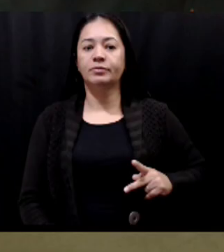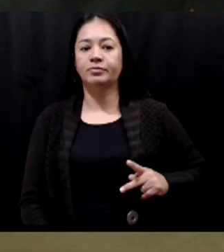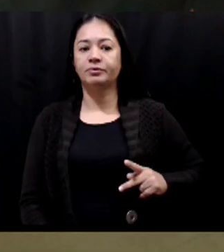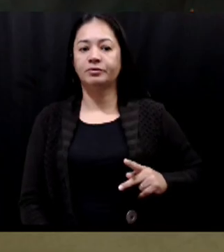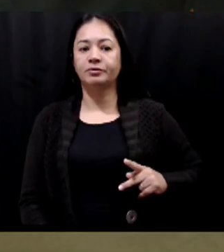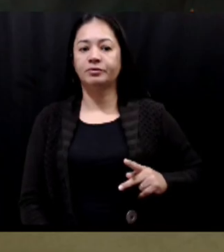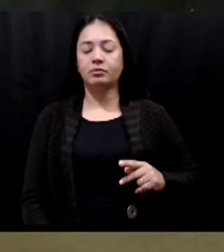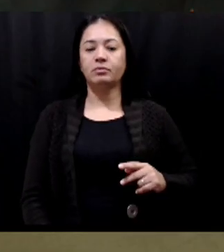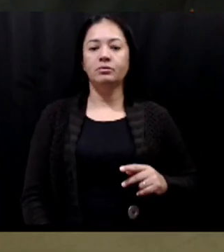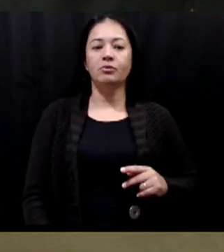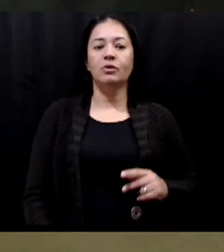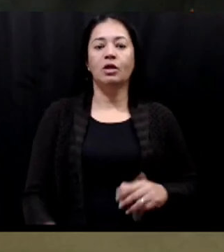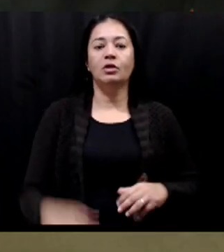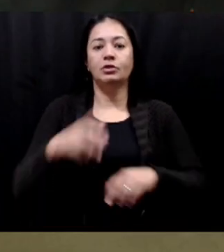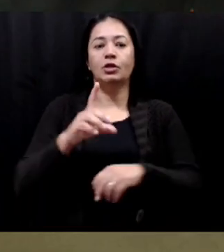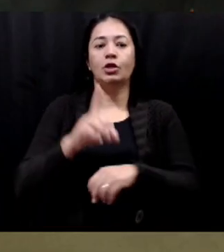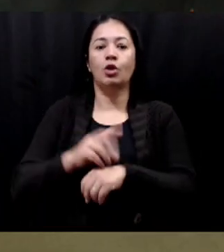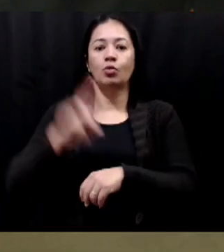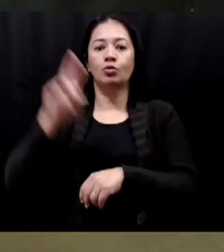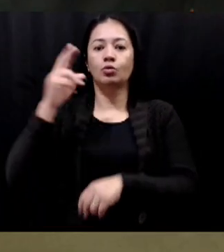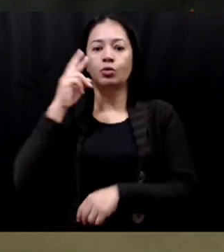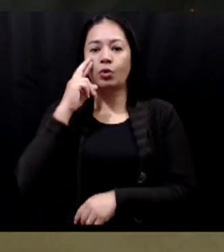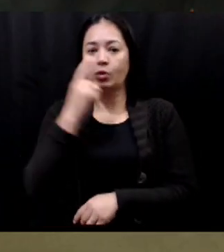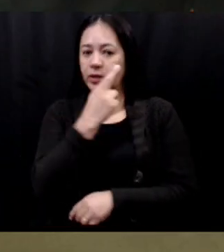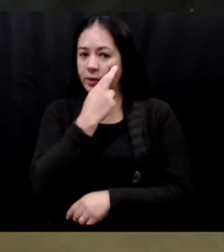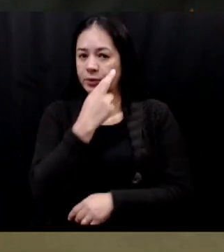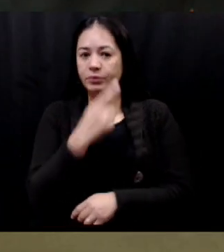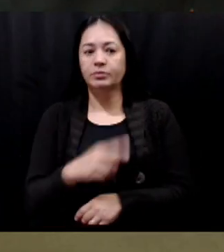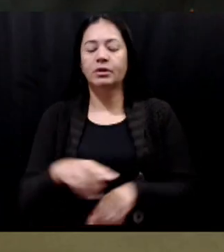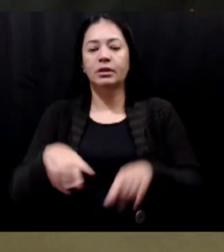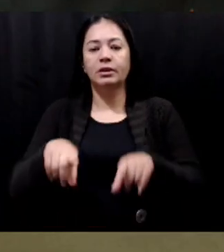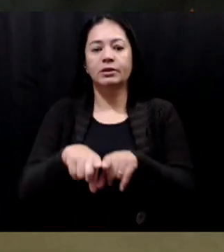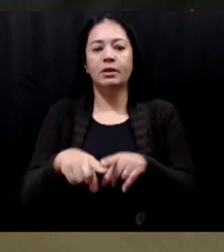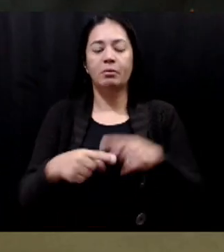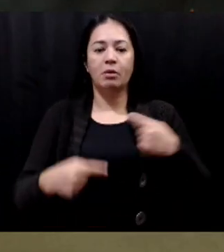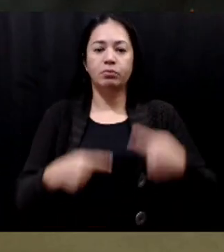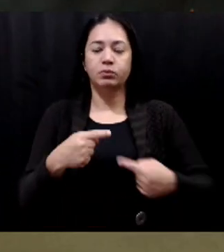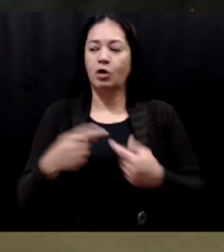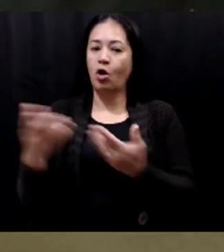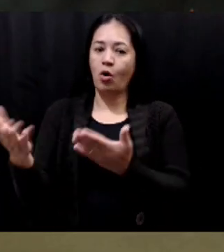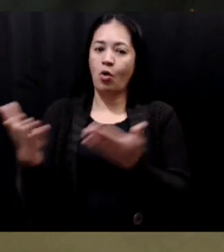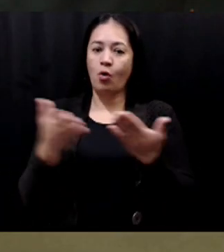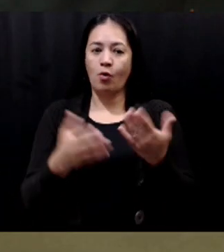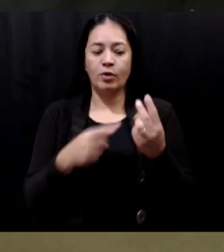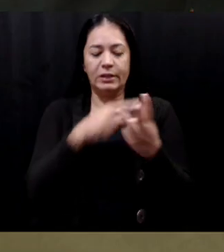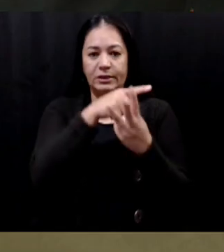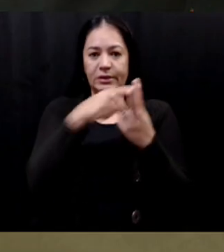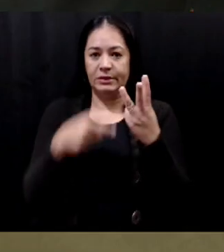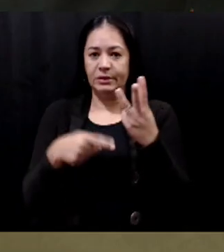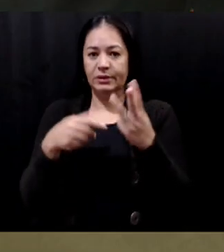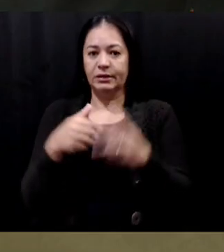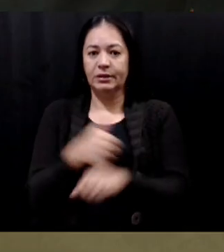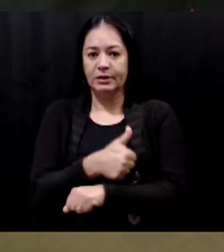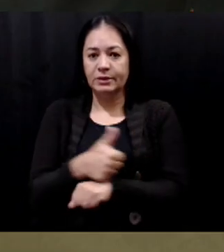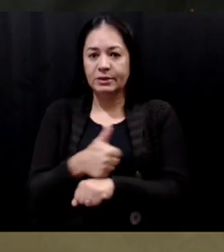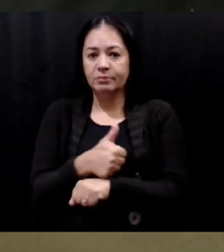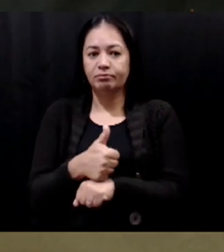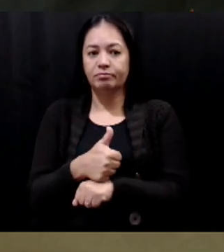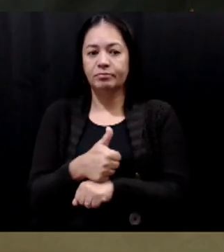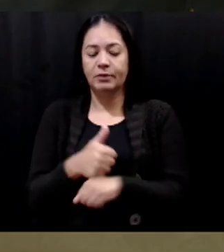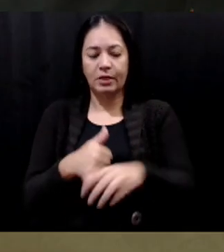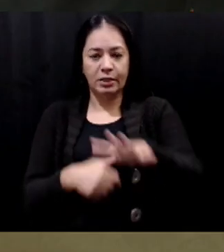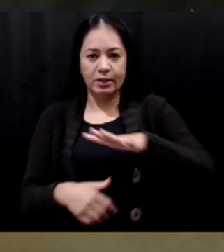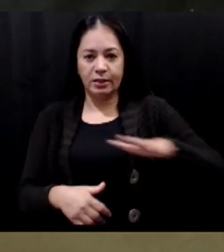Ianco, aliás, presidente da comissão, e para compor o debate foram convidados aí 3 especialistas nas áreas de